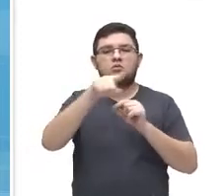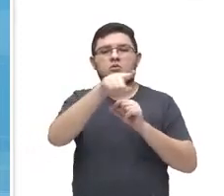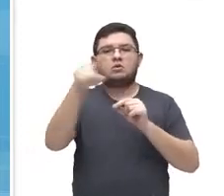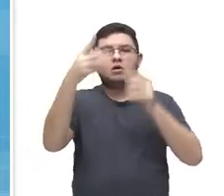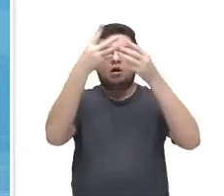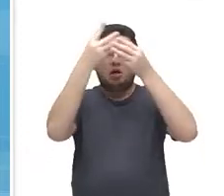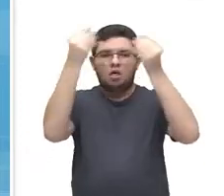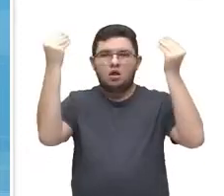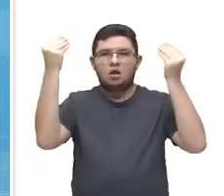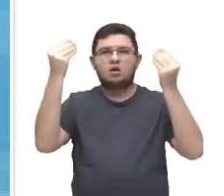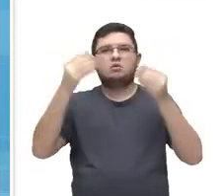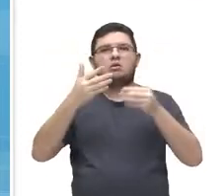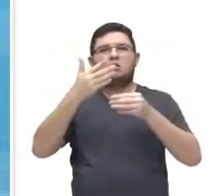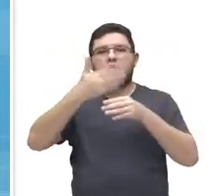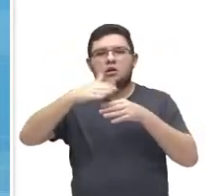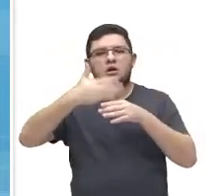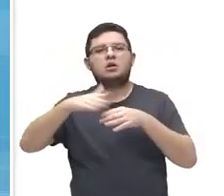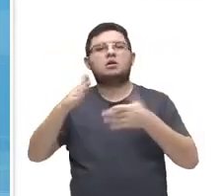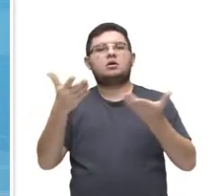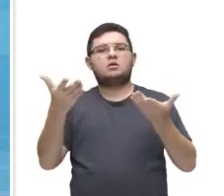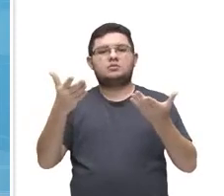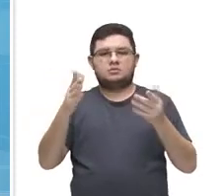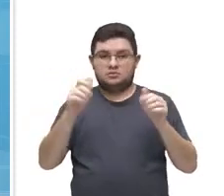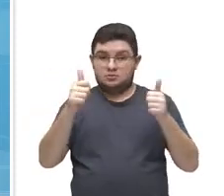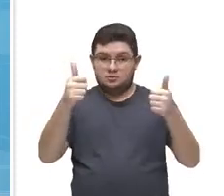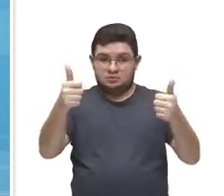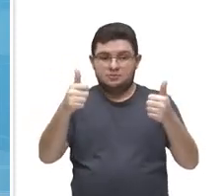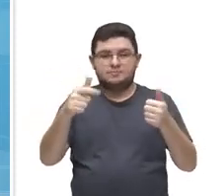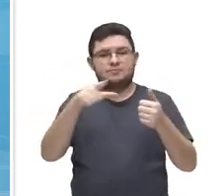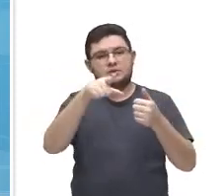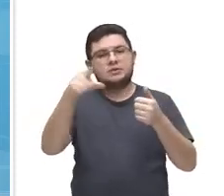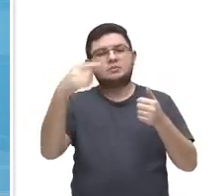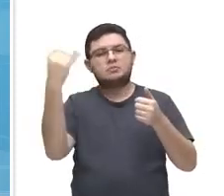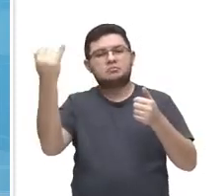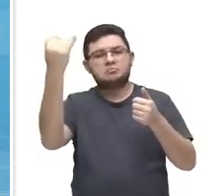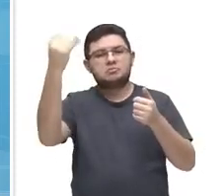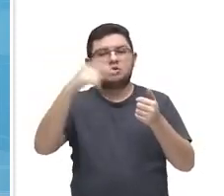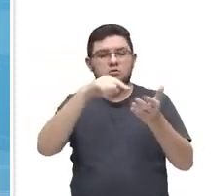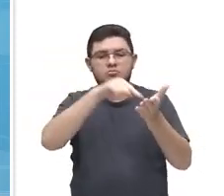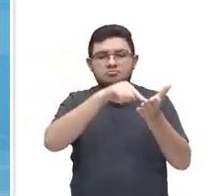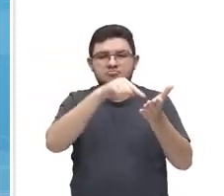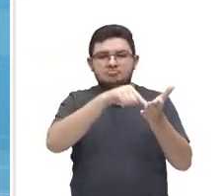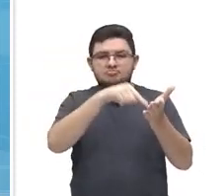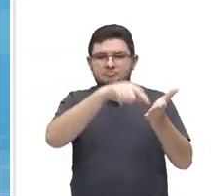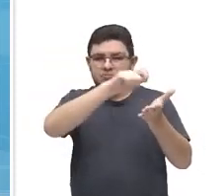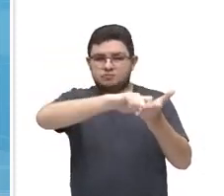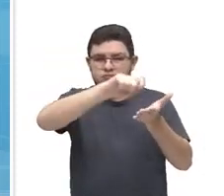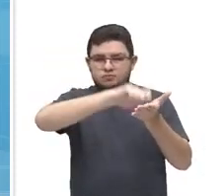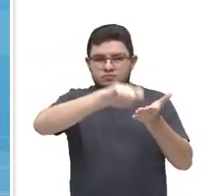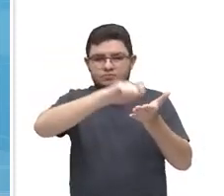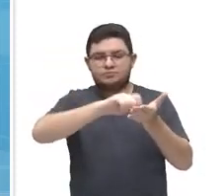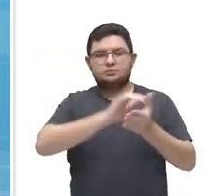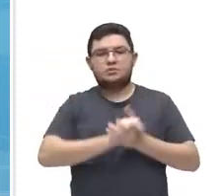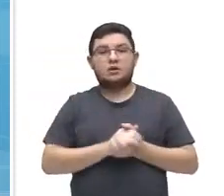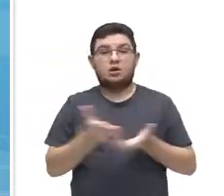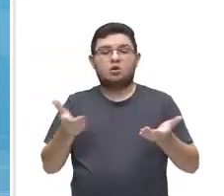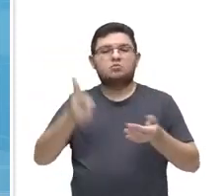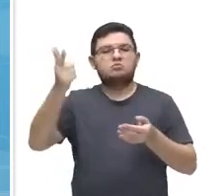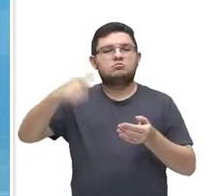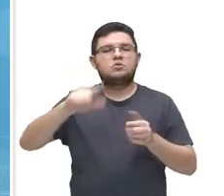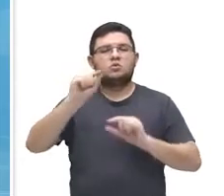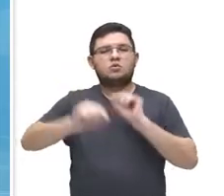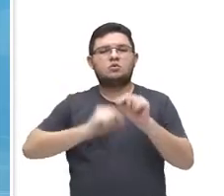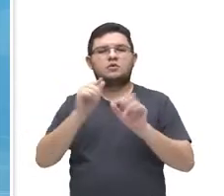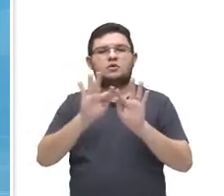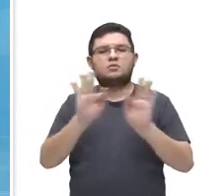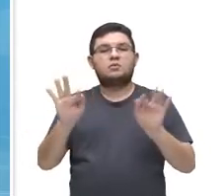depois reaprender e rever esse conteúdo, tá? É importante vocês terem no caderno sempre. Mais algumas frases agora que vai demonstrar aí verbos sendo